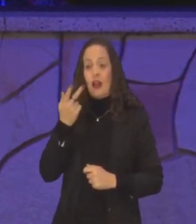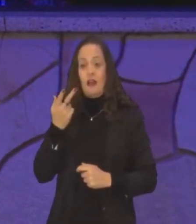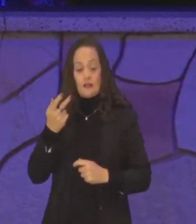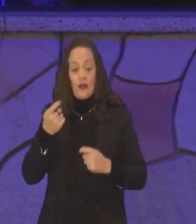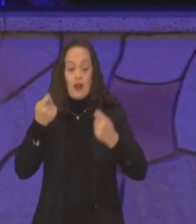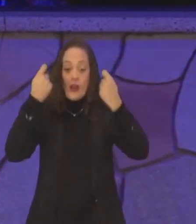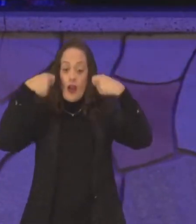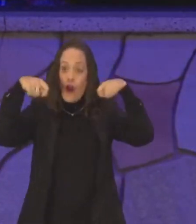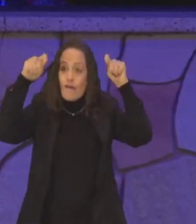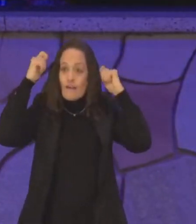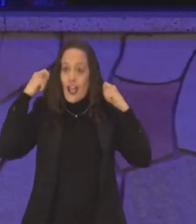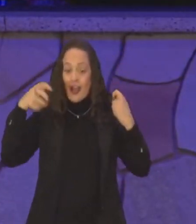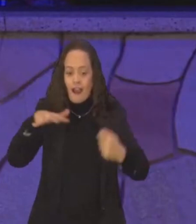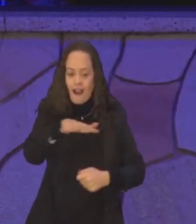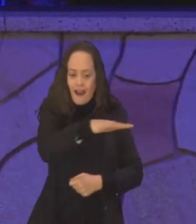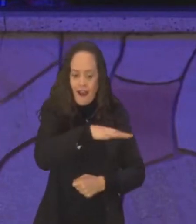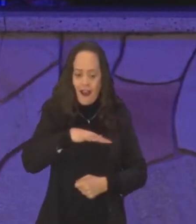lobos.